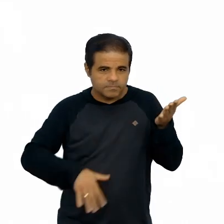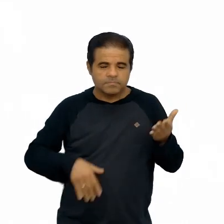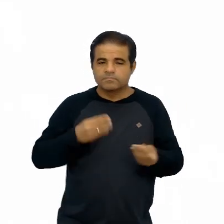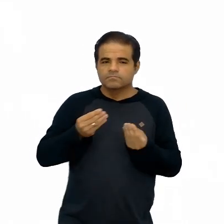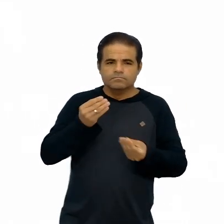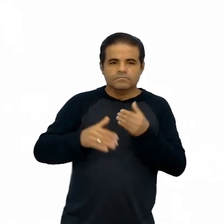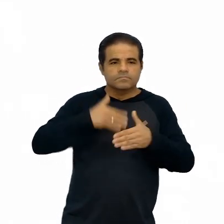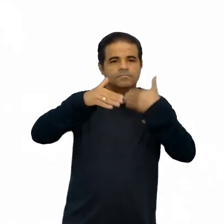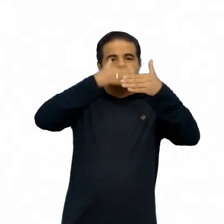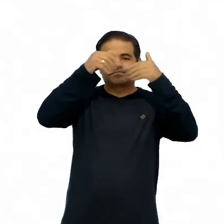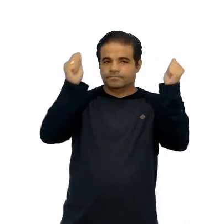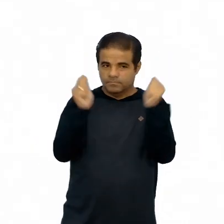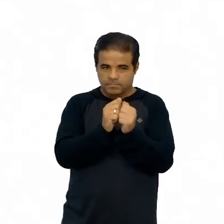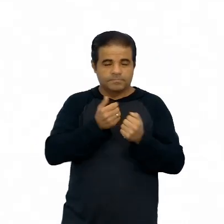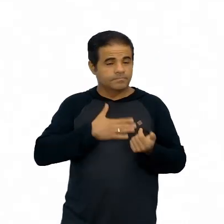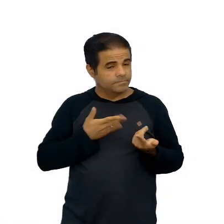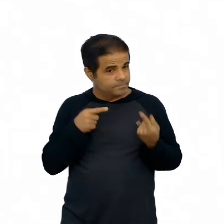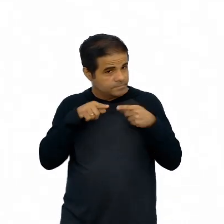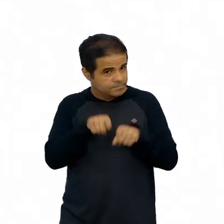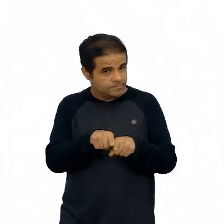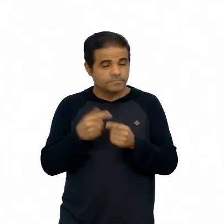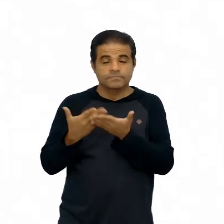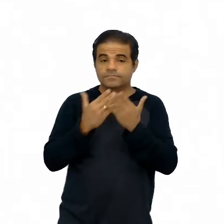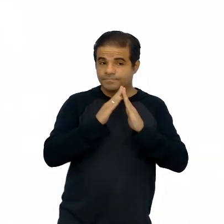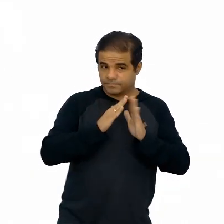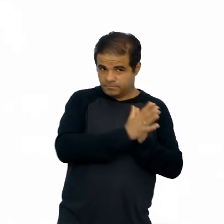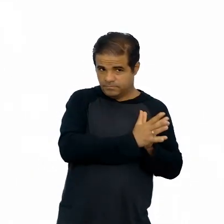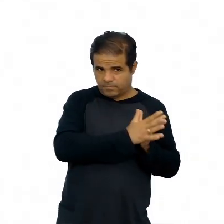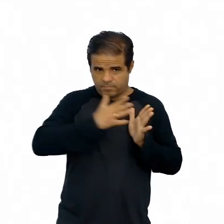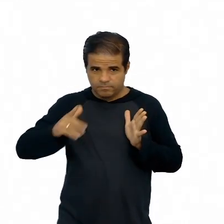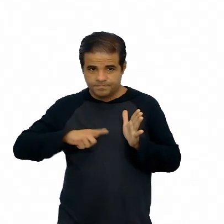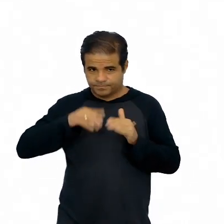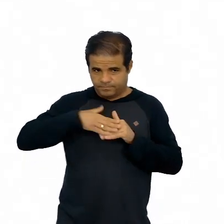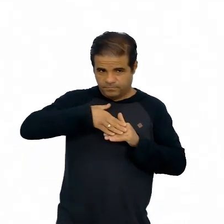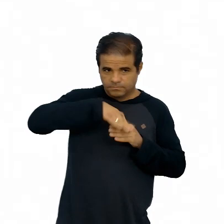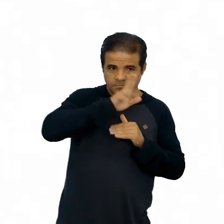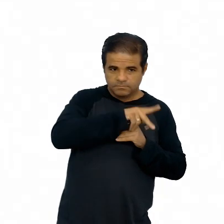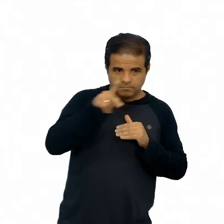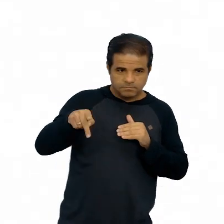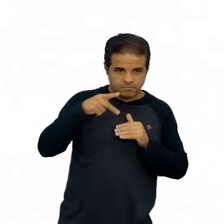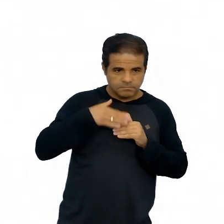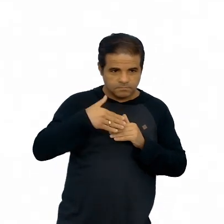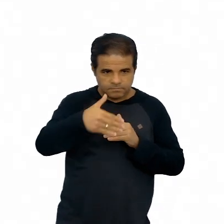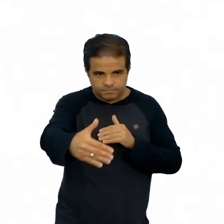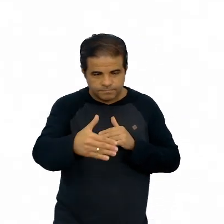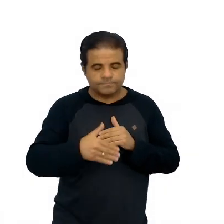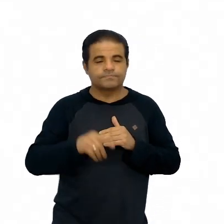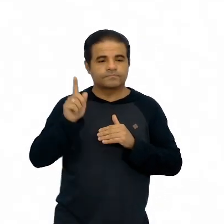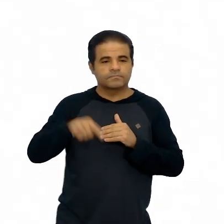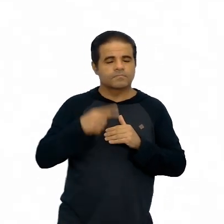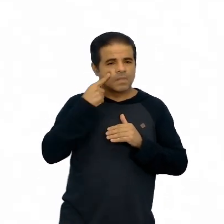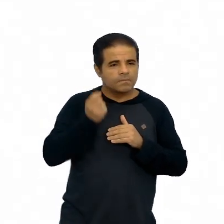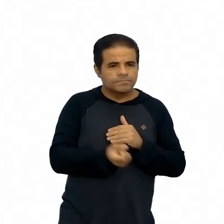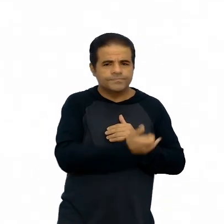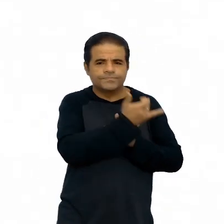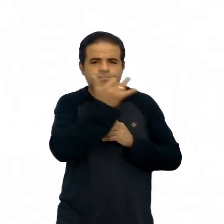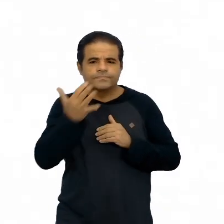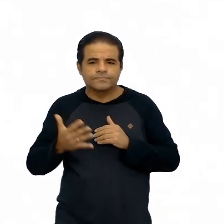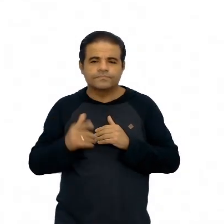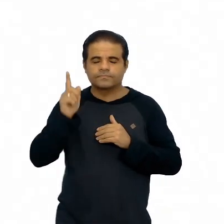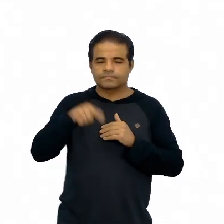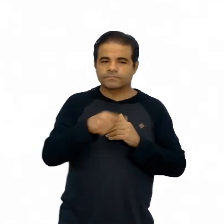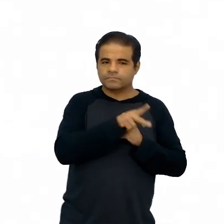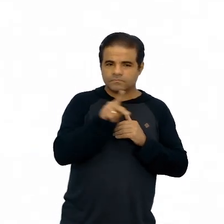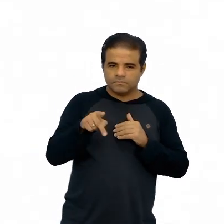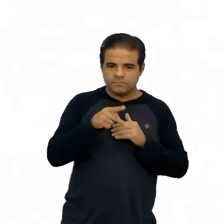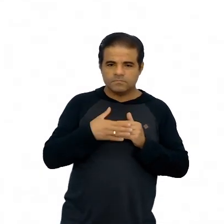vou desenvolver isso com os meus pares. As escolas maiores têm mais professores de ano e série, as escolas menores têm uma quantidade menor, talvez seja o único